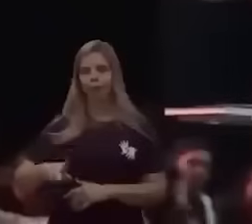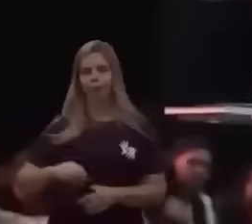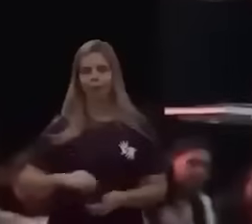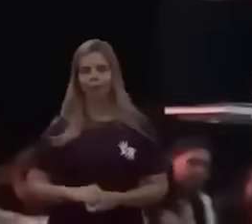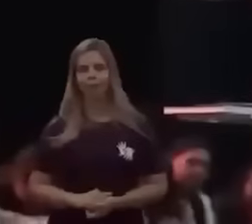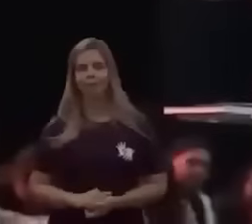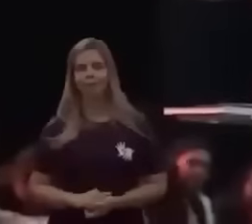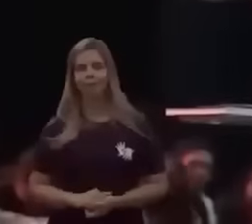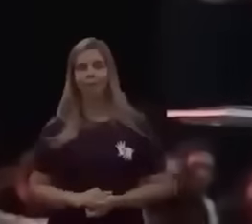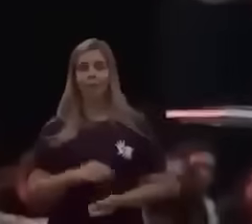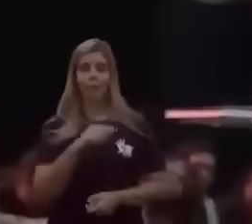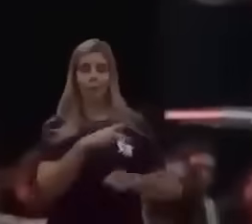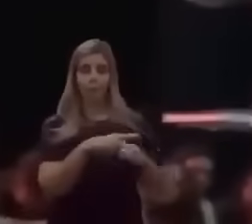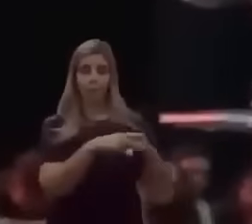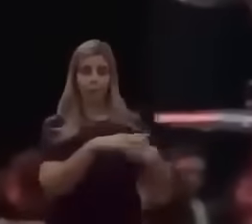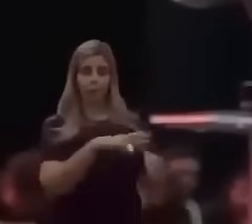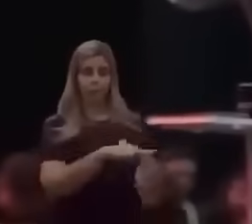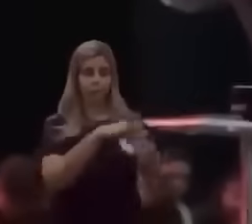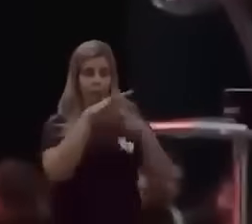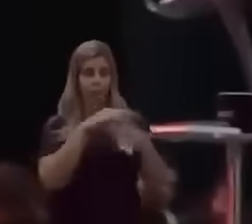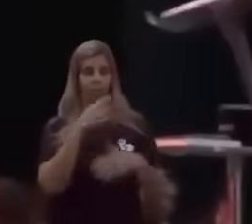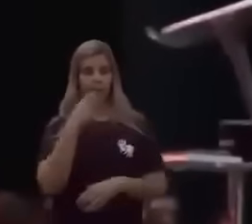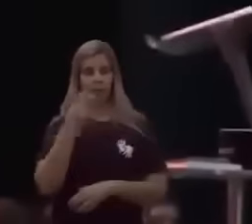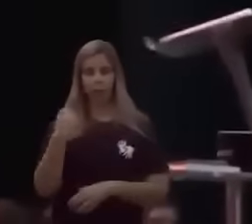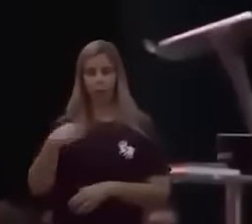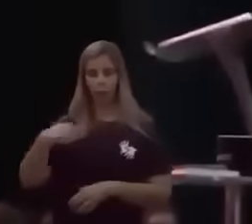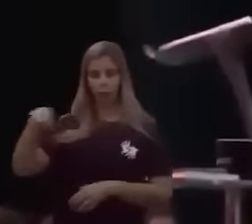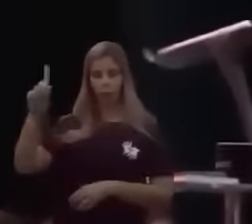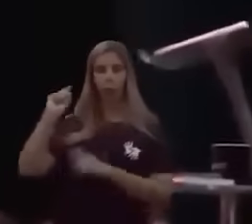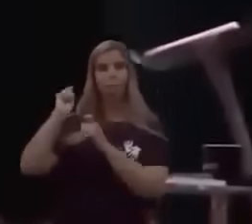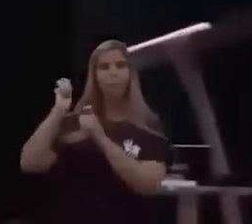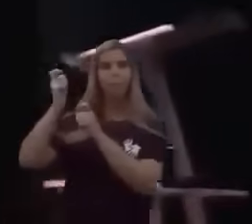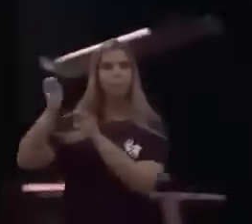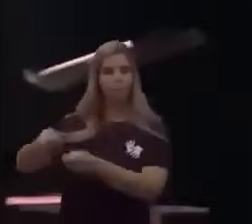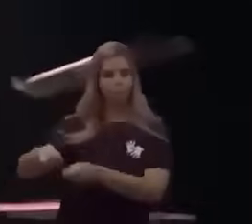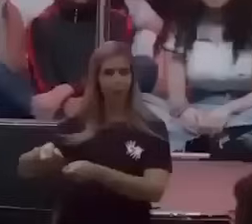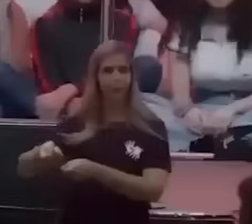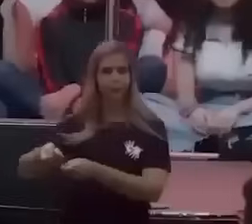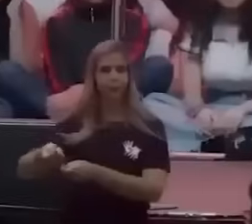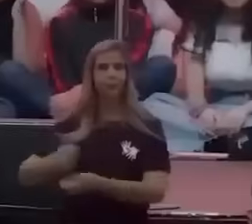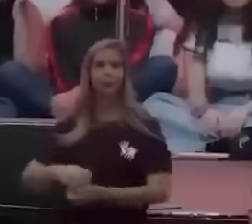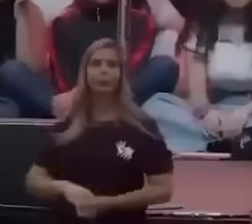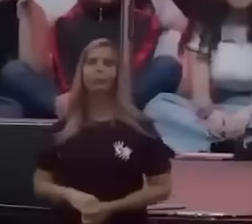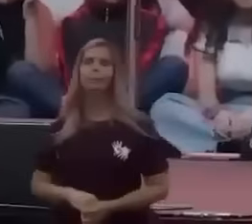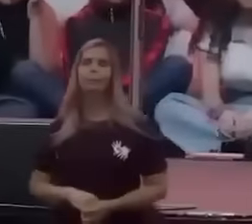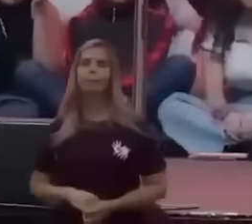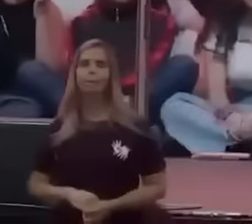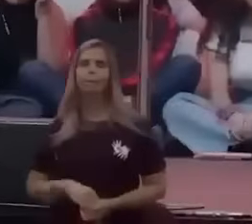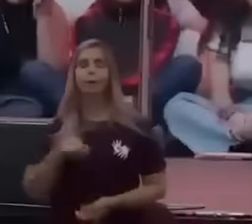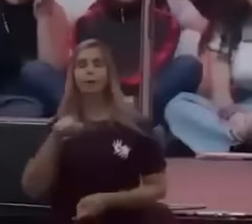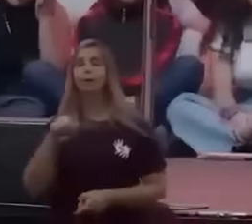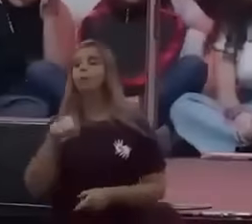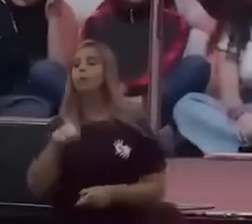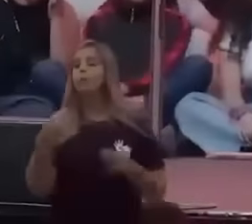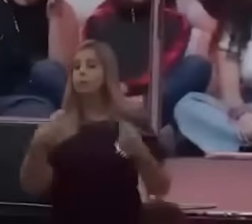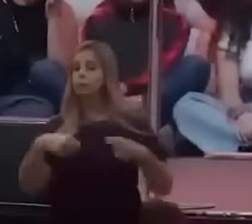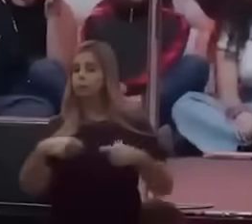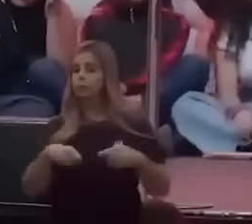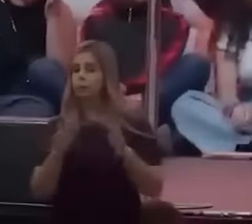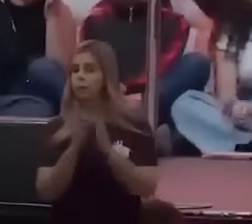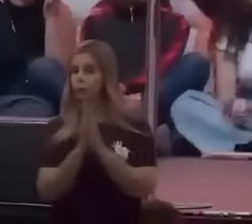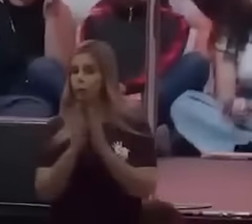e ele que era um líder, disse assim: eu vou pescar. Preste atenção nisso, você precisa orar mais pelos líderes, sabe